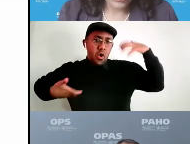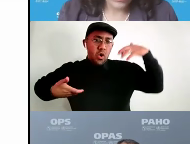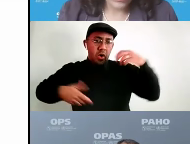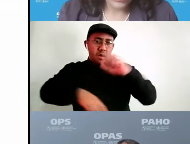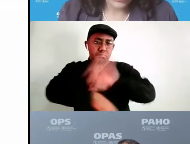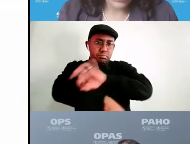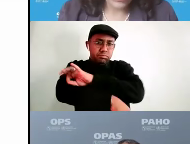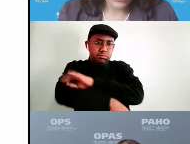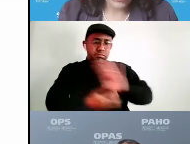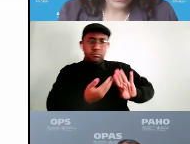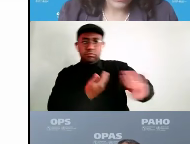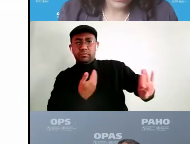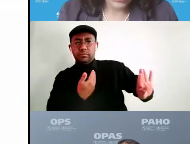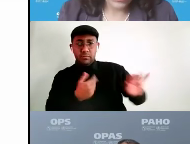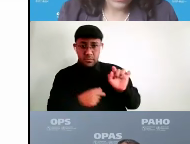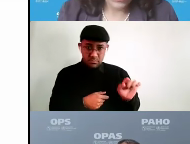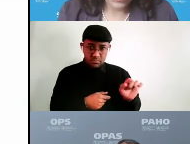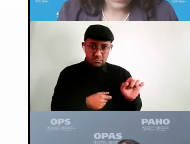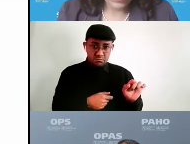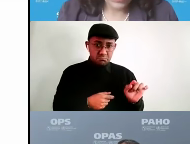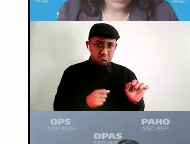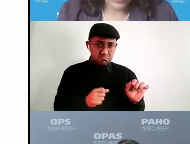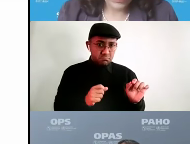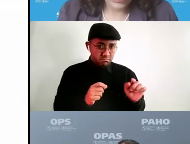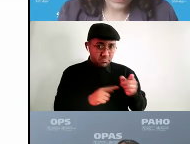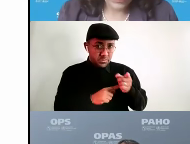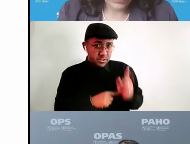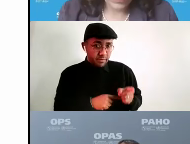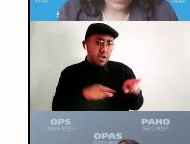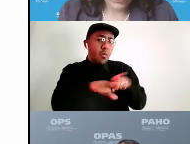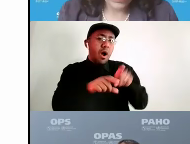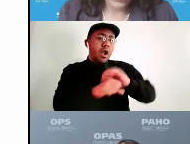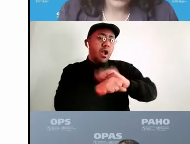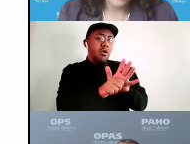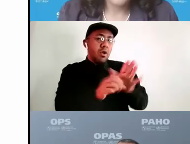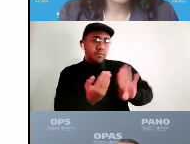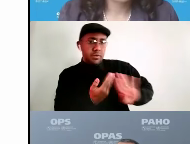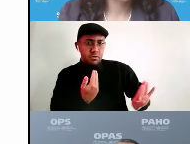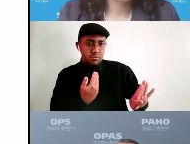macaco, as medidas são similares às aplicadas para a COVID?